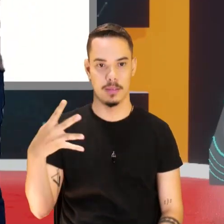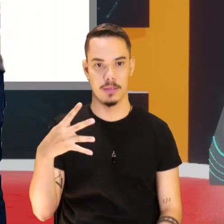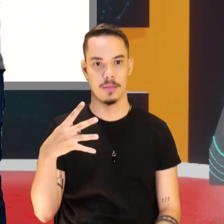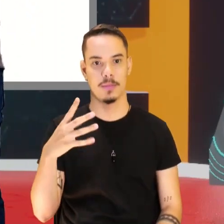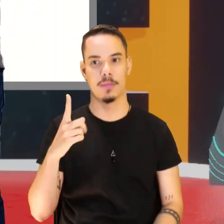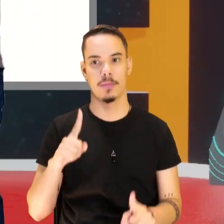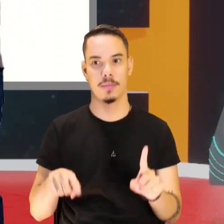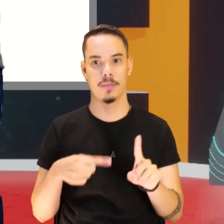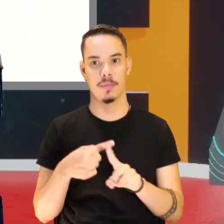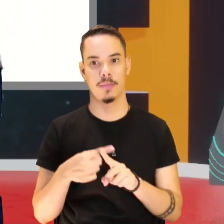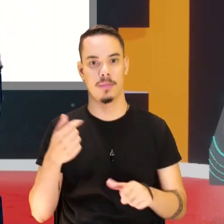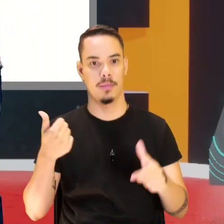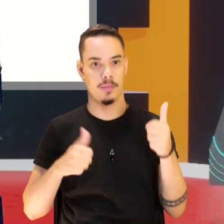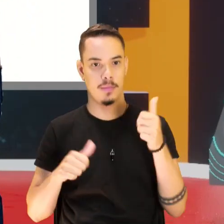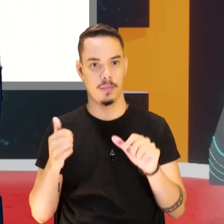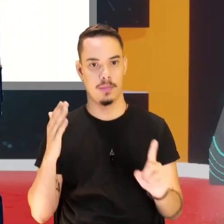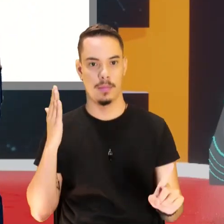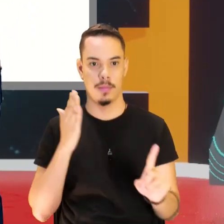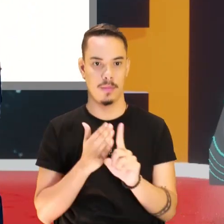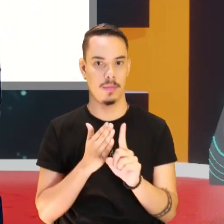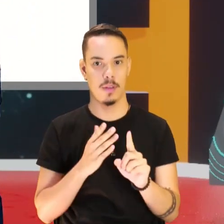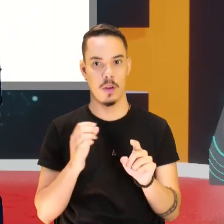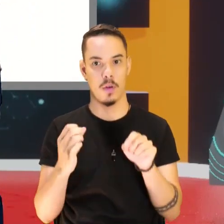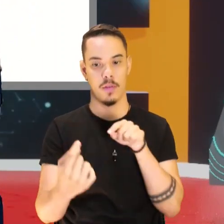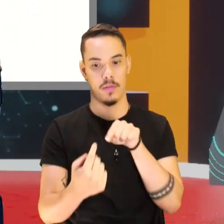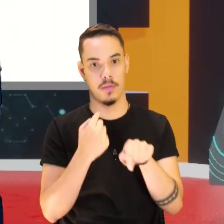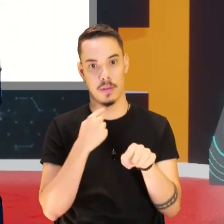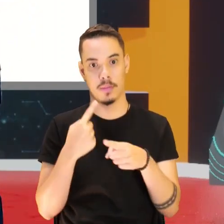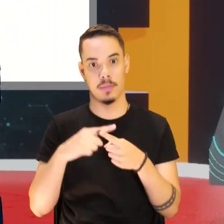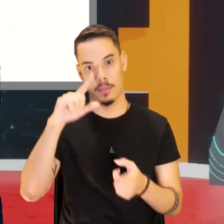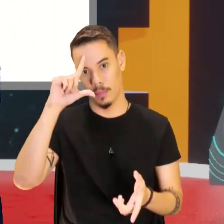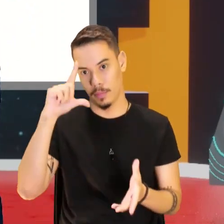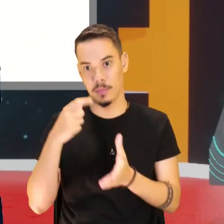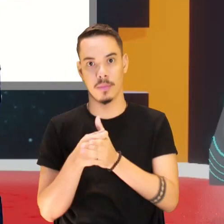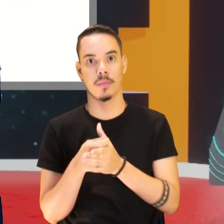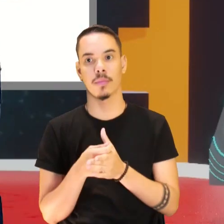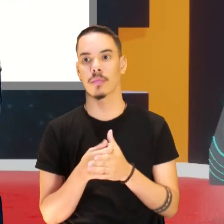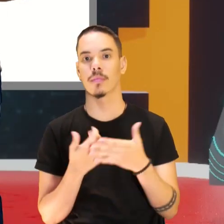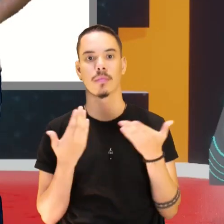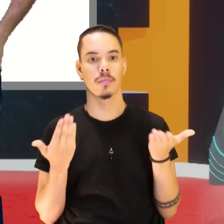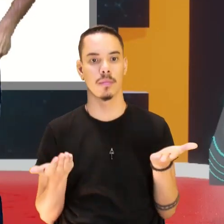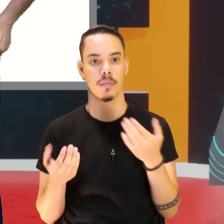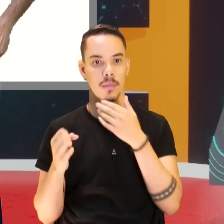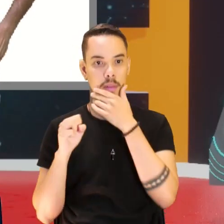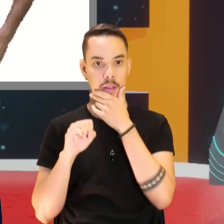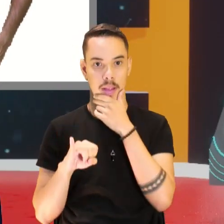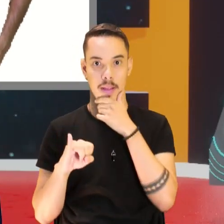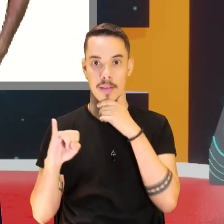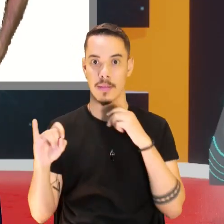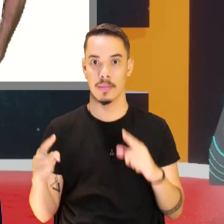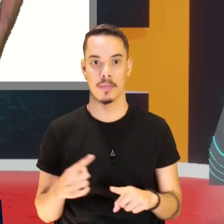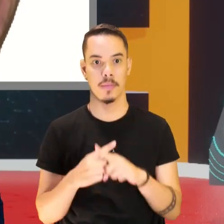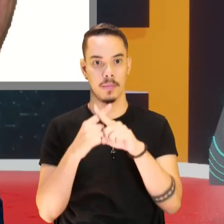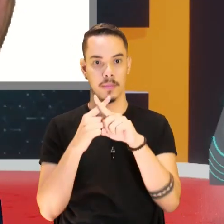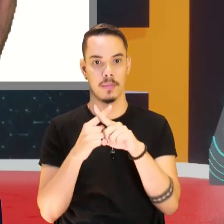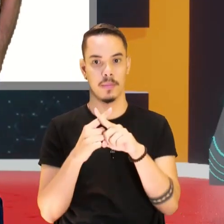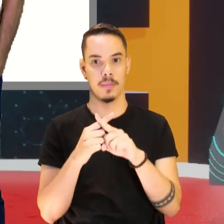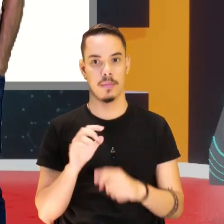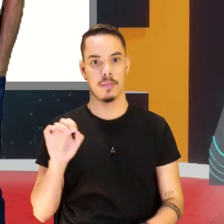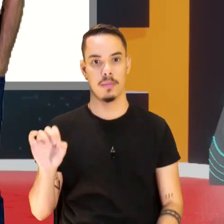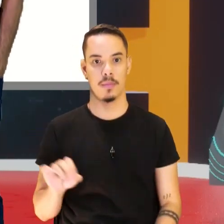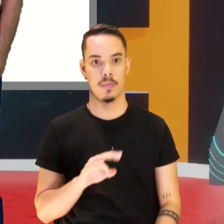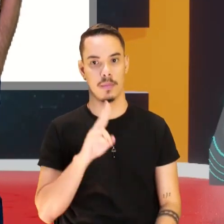ser direta ou inversa porque isso é que vai determinar o cálculo né se você vai fazer multiplicação cruzada ou multiplicação